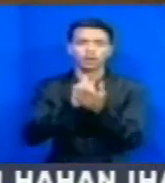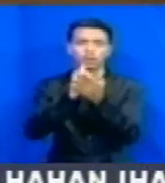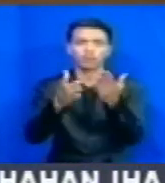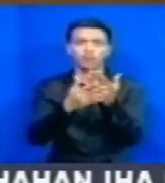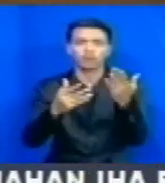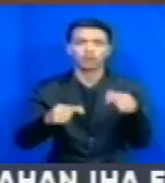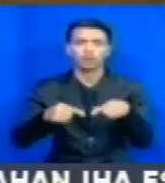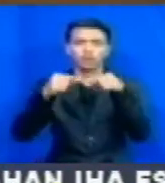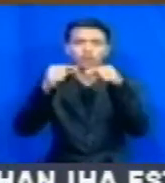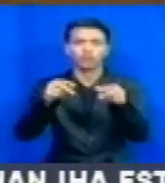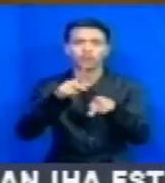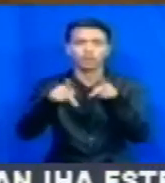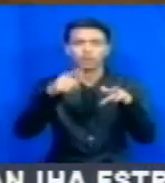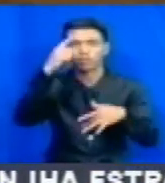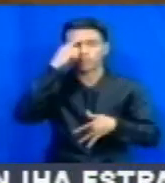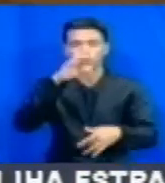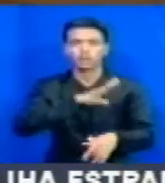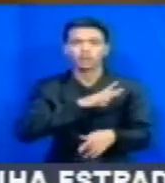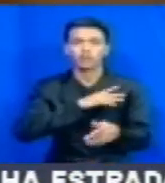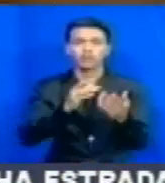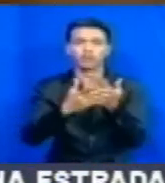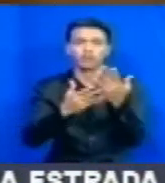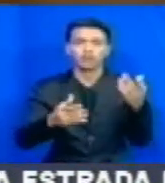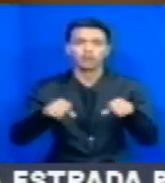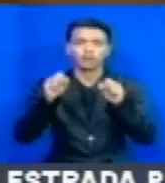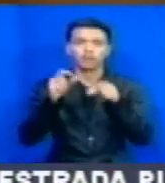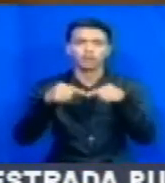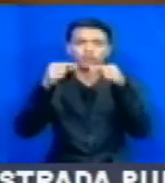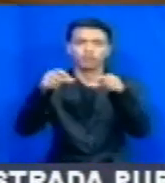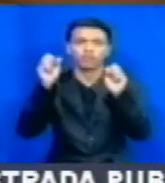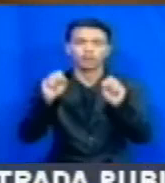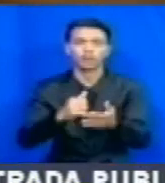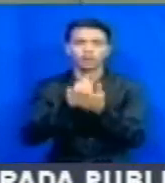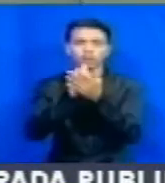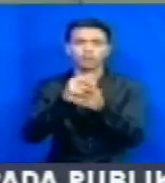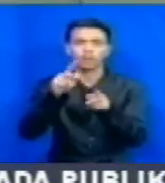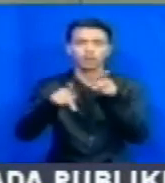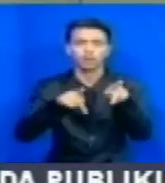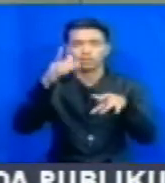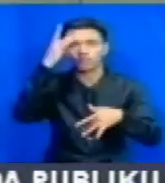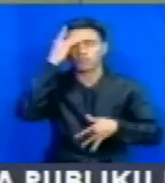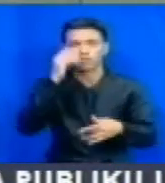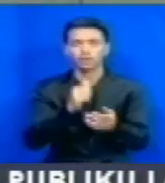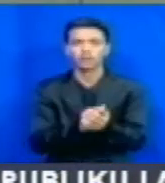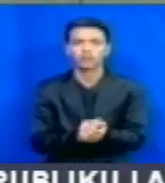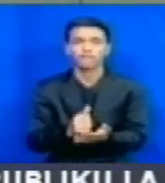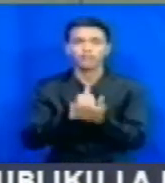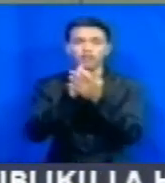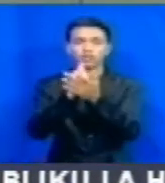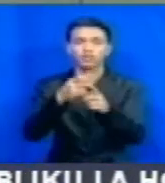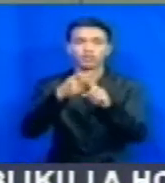de ofrece ba paciente no reencata crang ne ben nia fo bele ajuda paciente. Ajuda husi paciente,